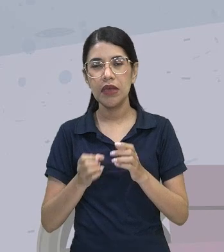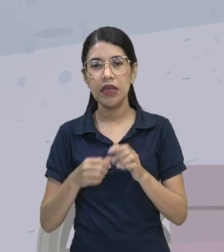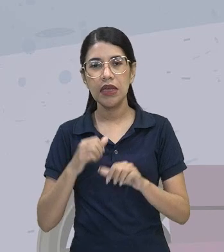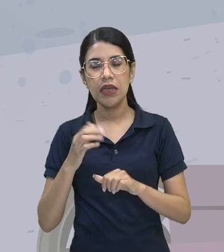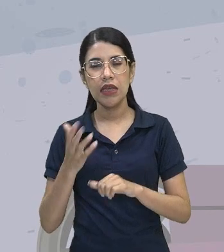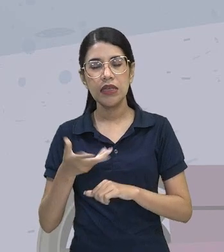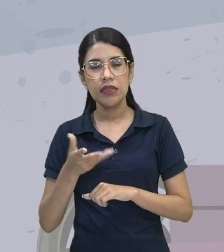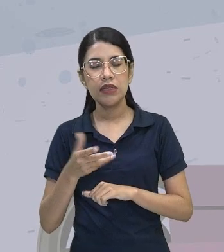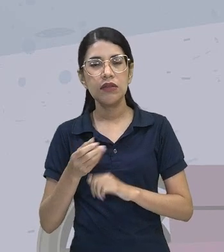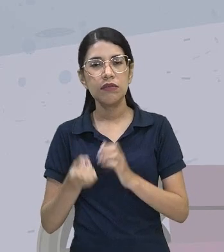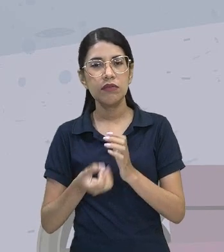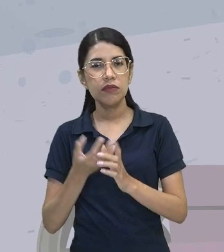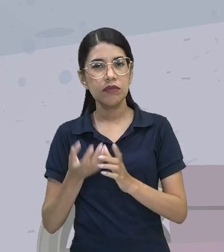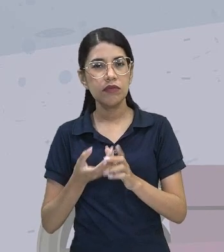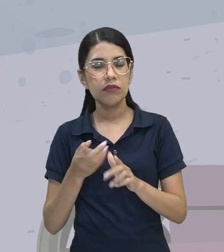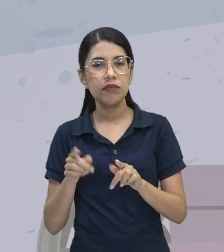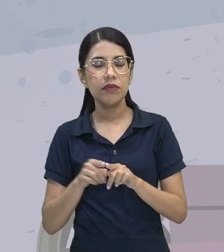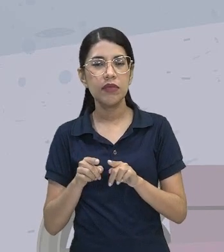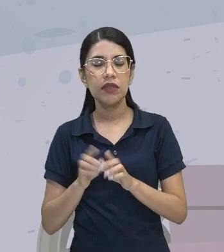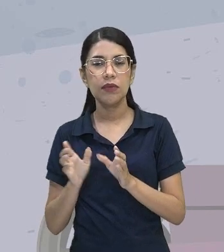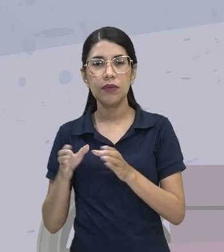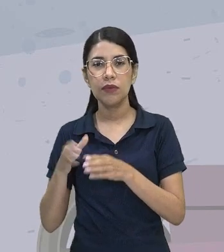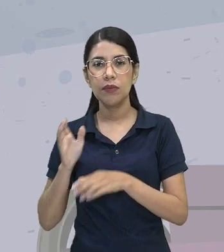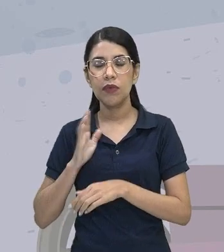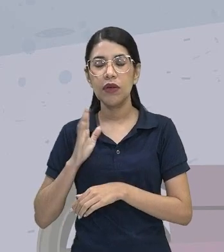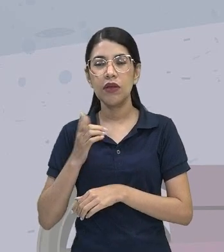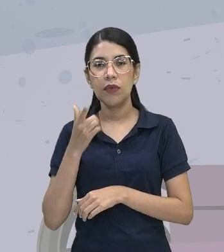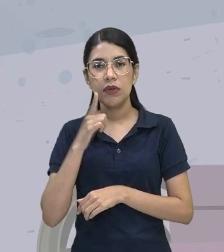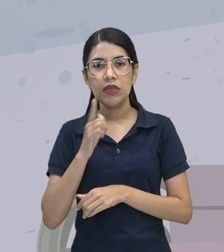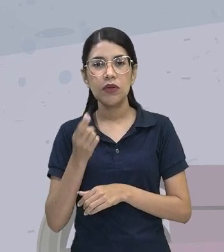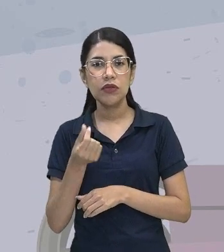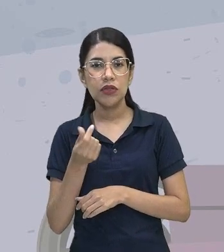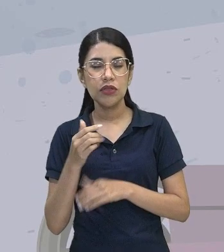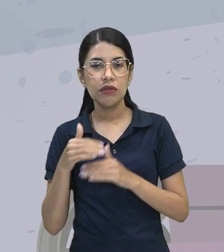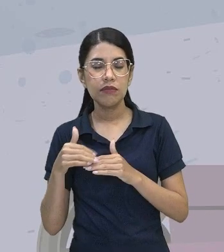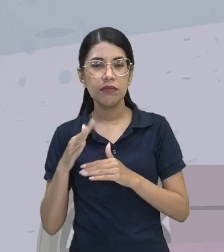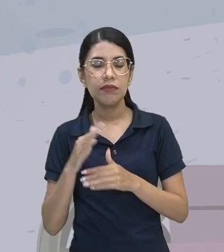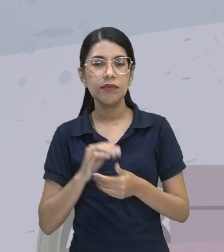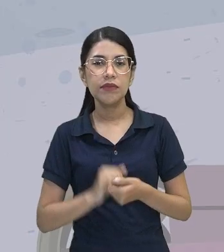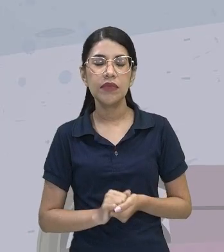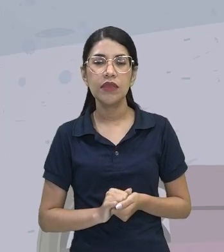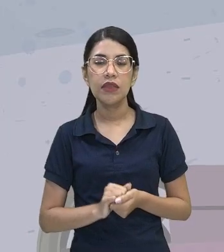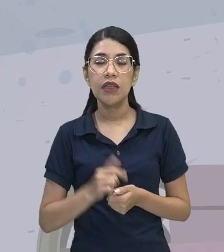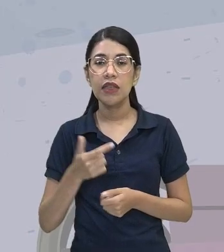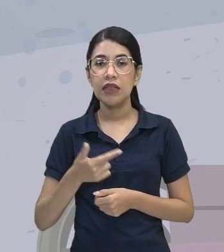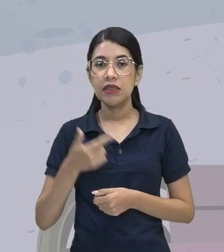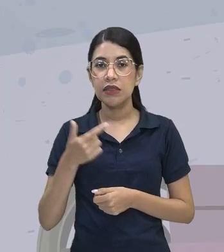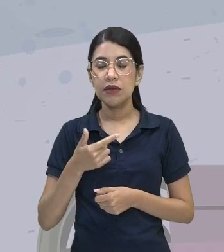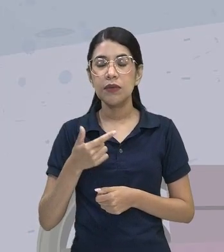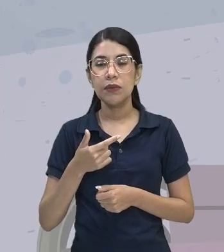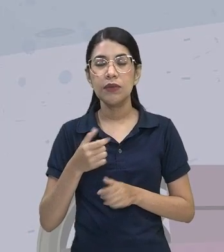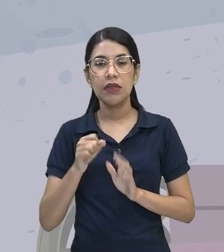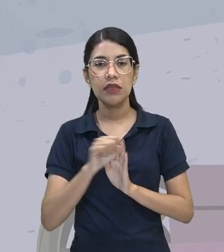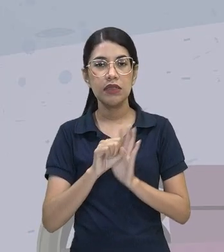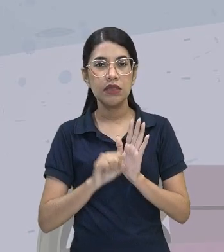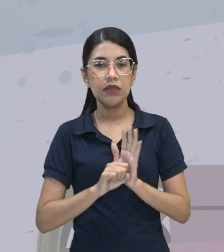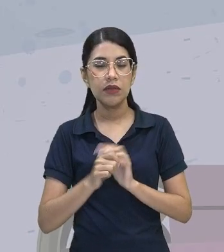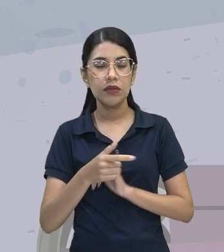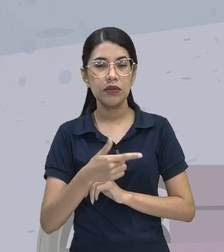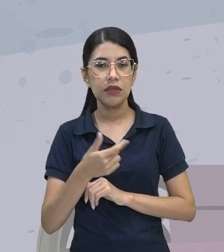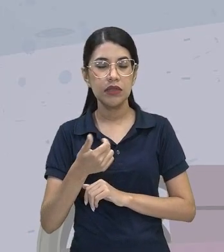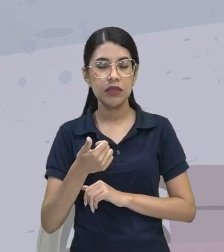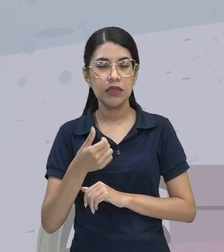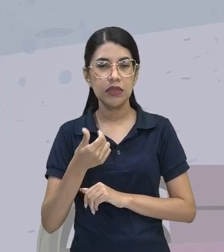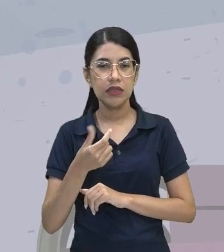também, basicamente, o burguês começou a lucrar cada vez mais. Segunda Revolução Industrial, século XIX, segunda metade do